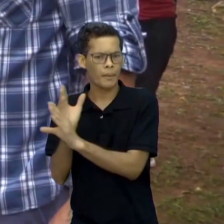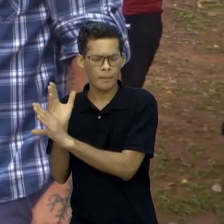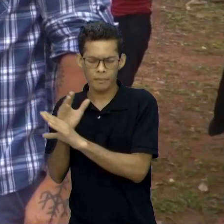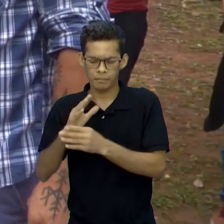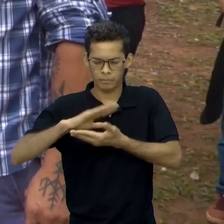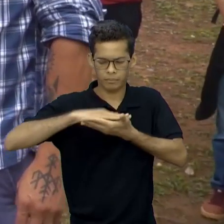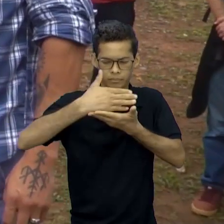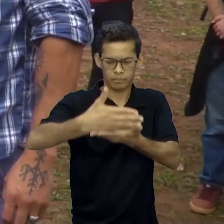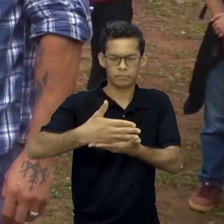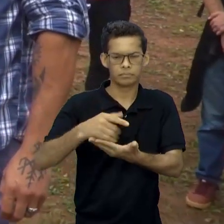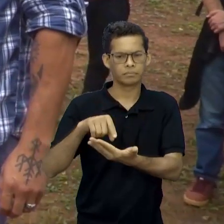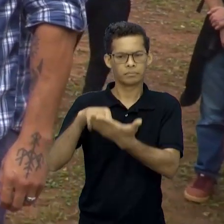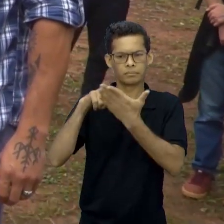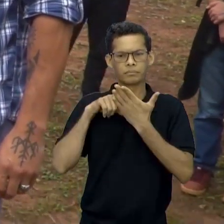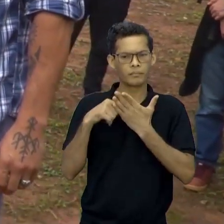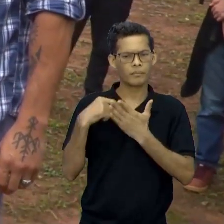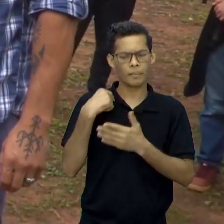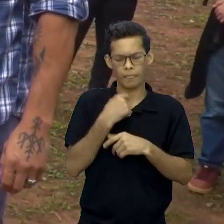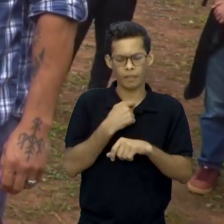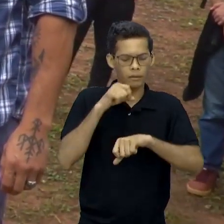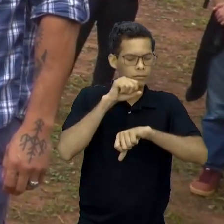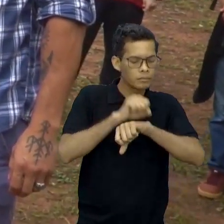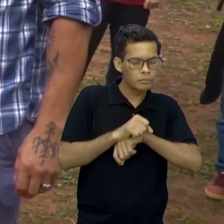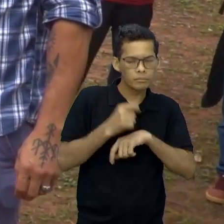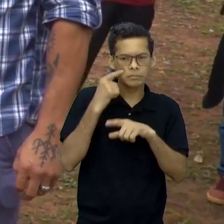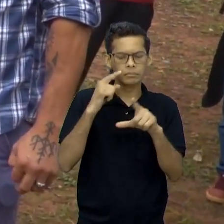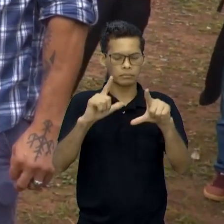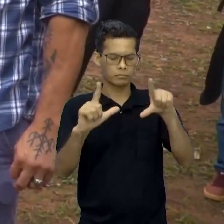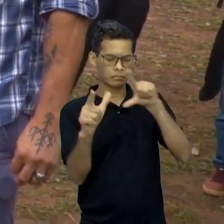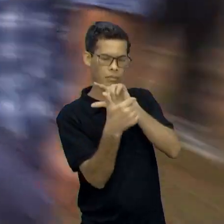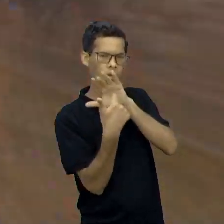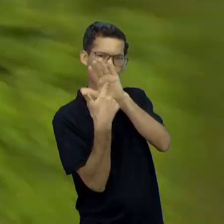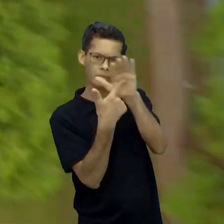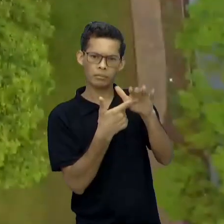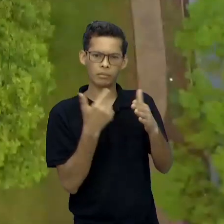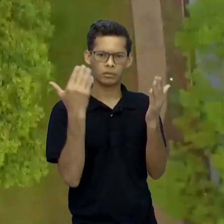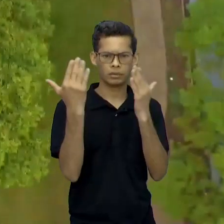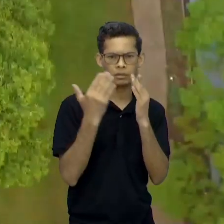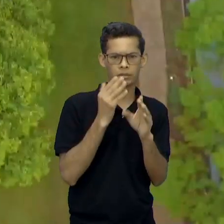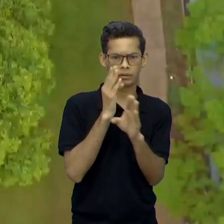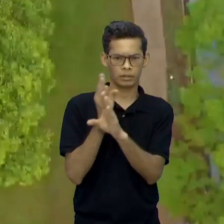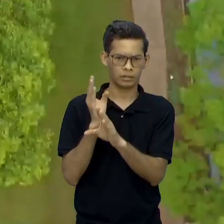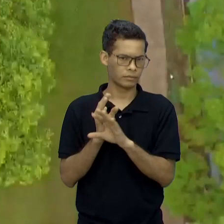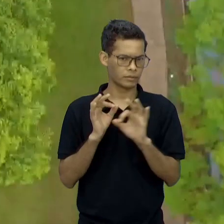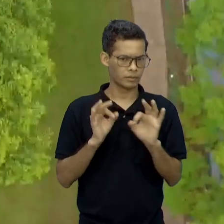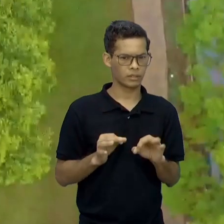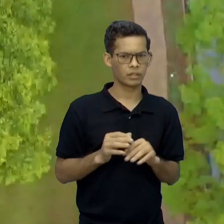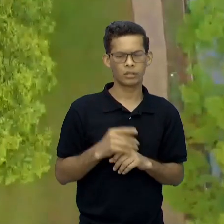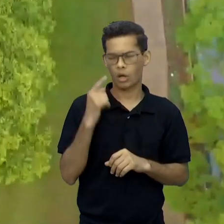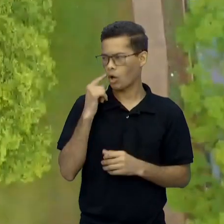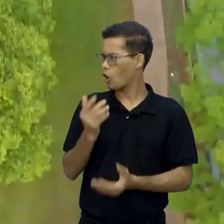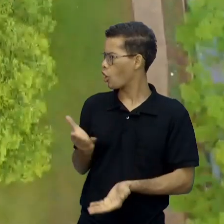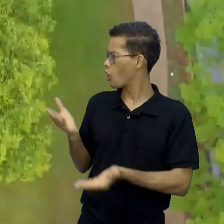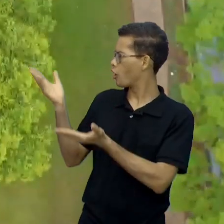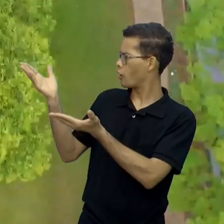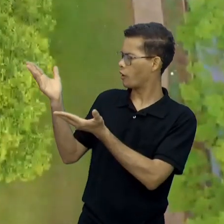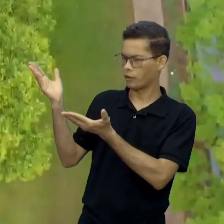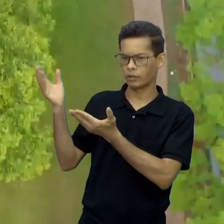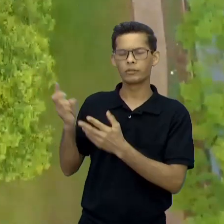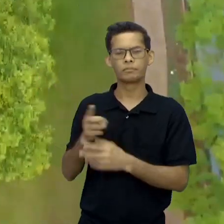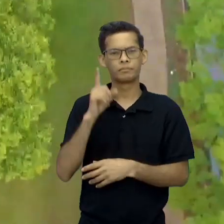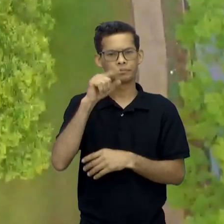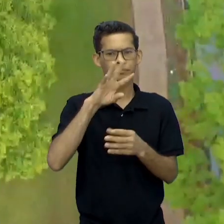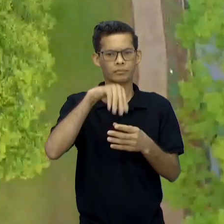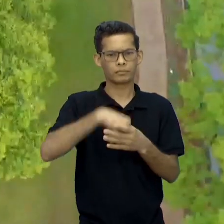computador, e aí a gente para, mostra e analisa. Identifica. O nosso laboratório é essa área verde que você está